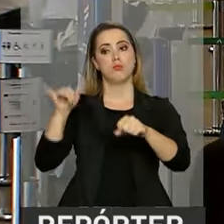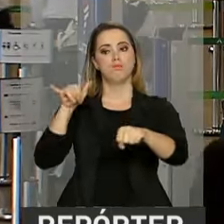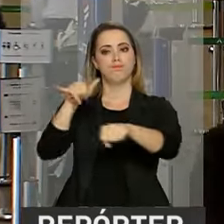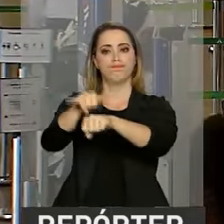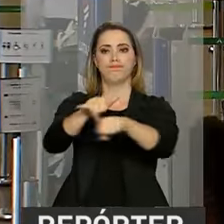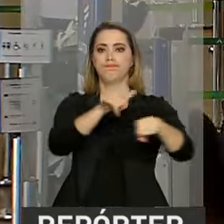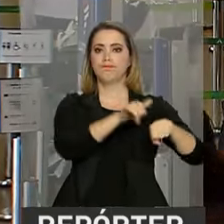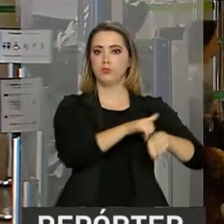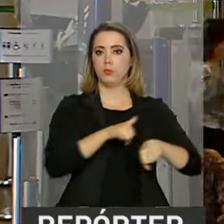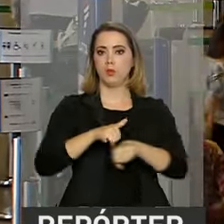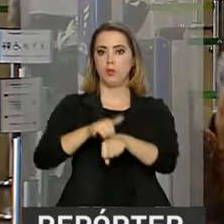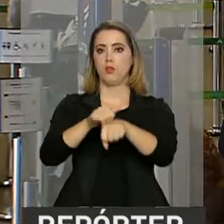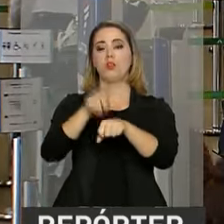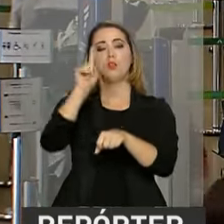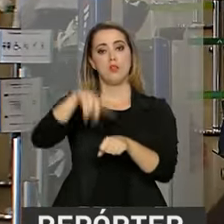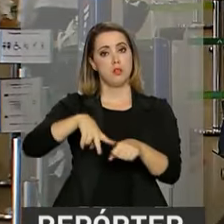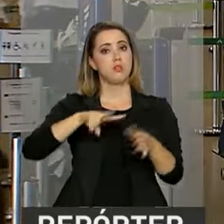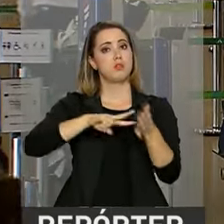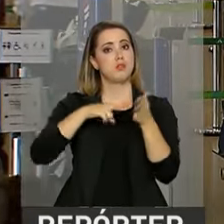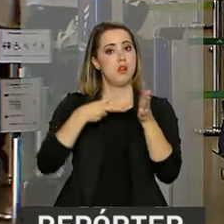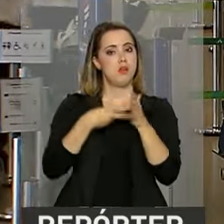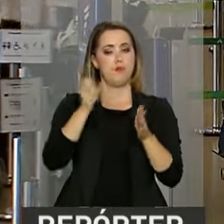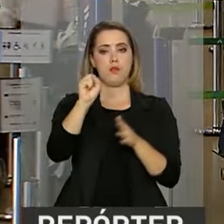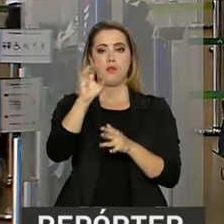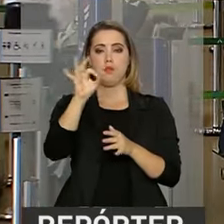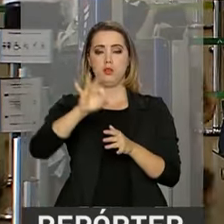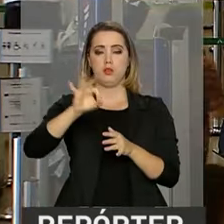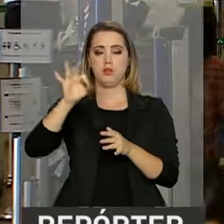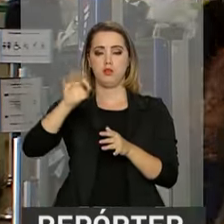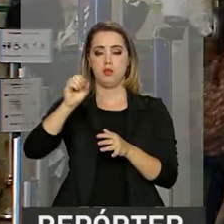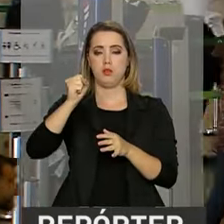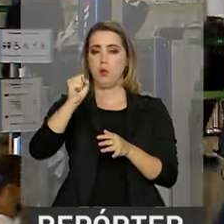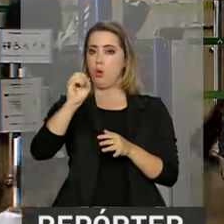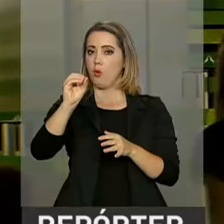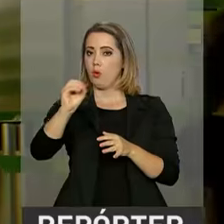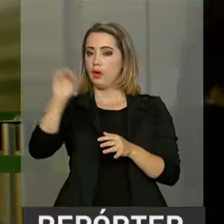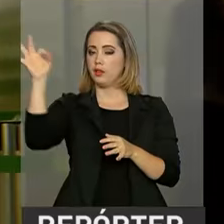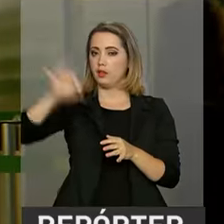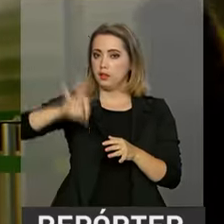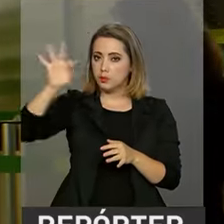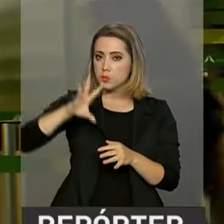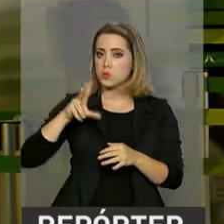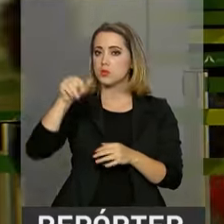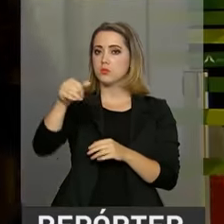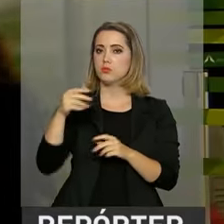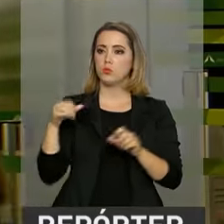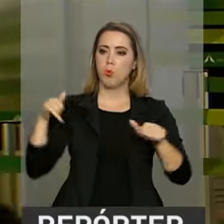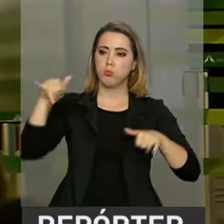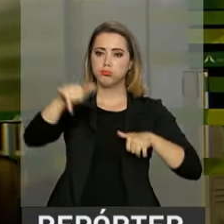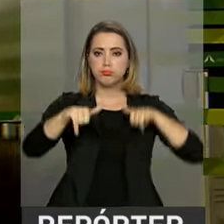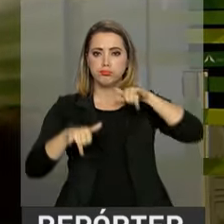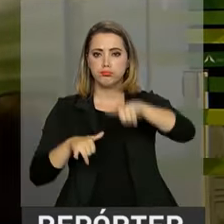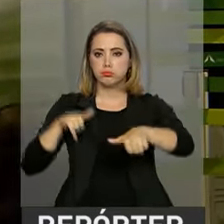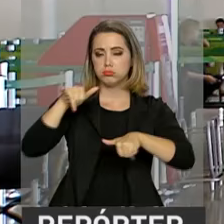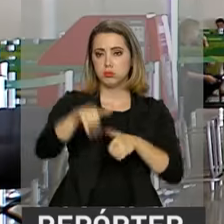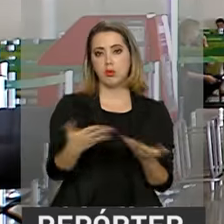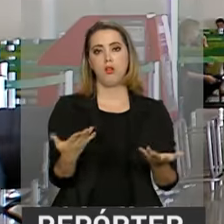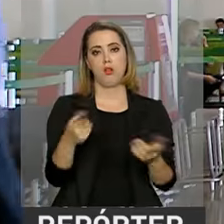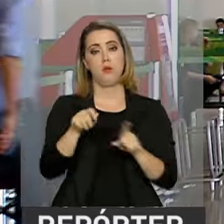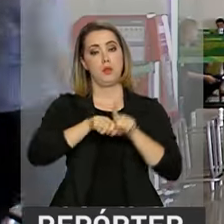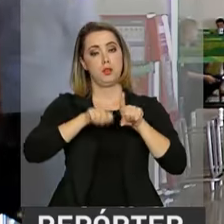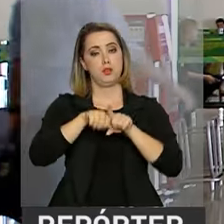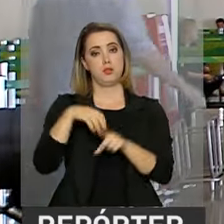são responsáveis por 80% da movimentação total da aviação no país. Entre os meses de outubro, novembro